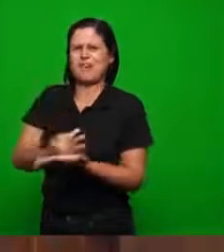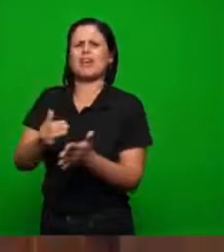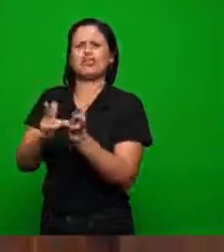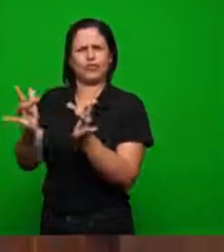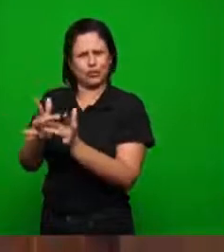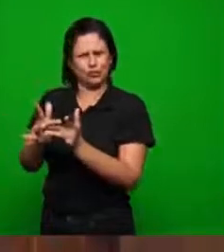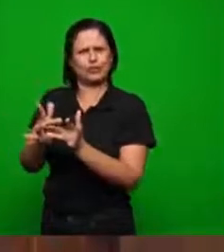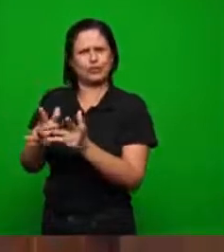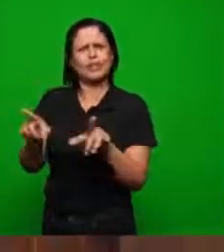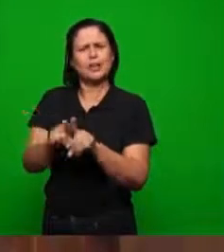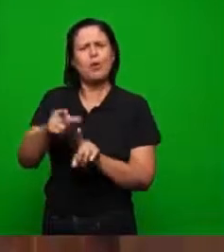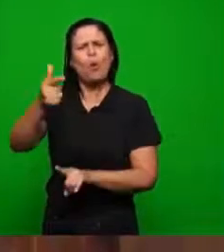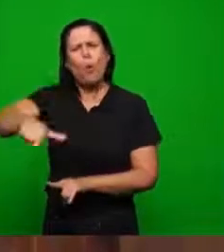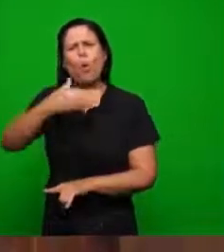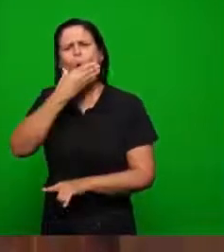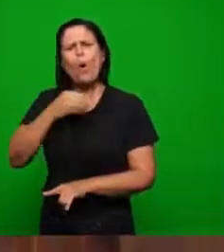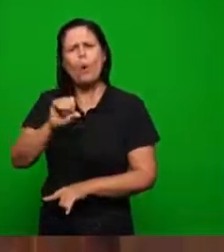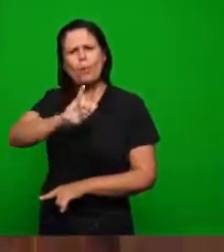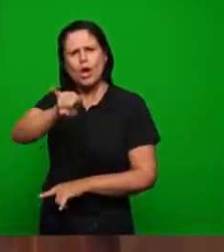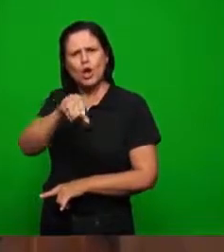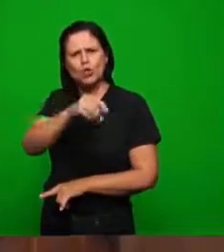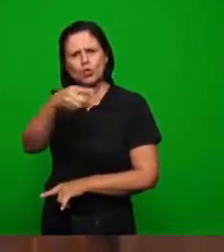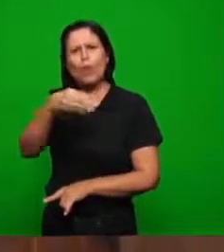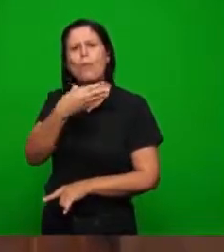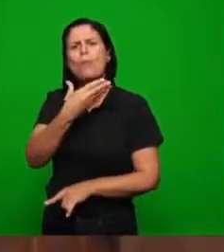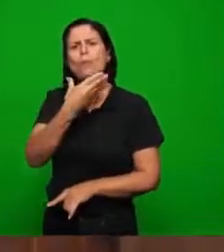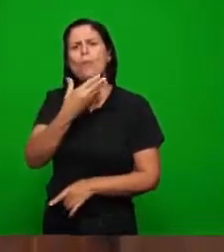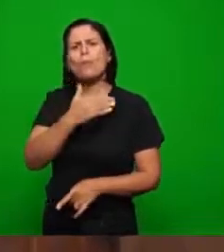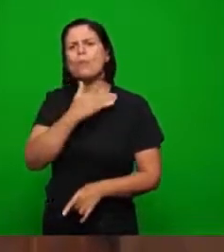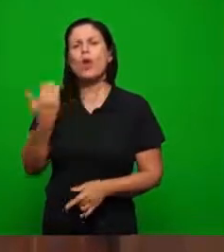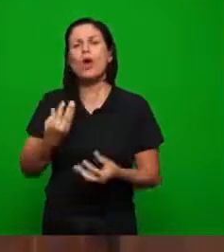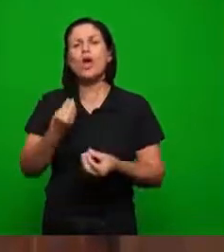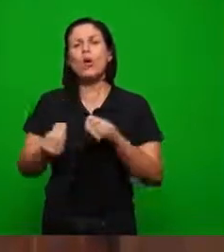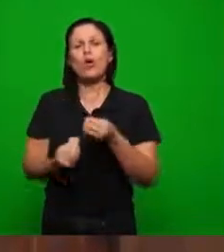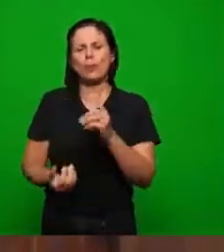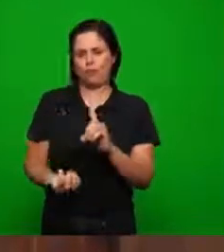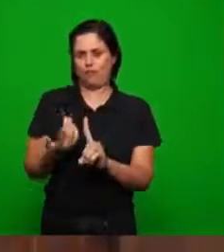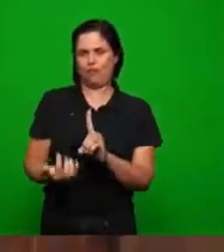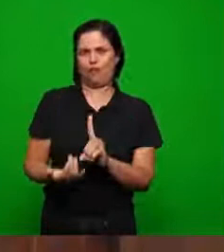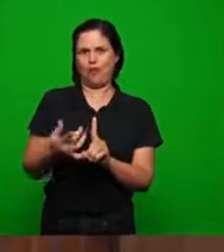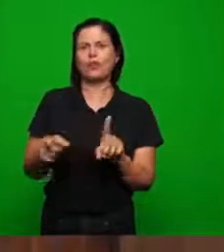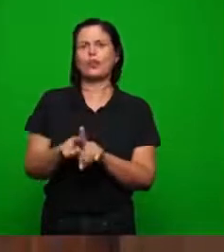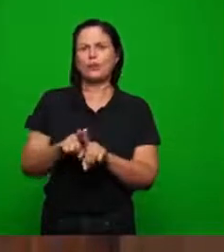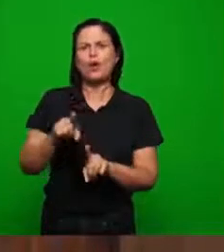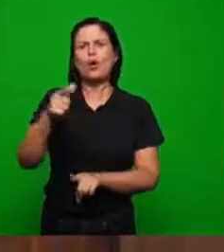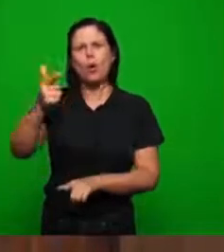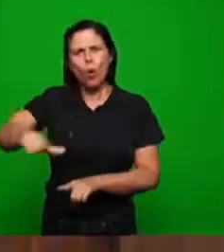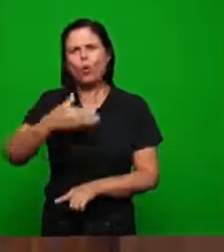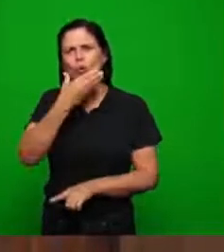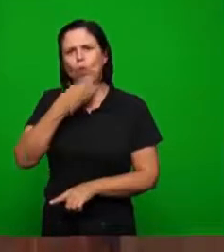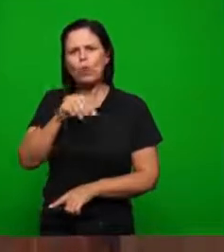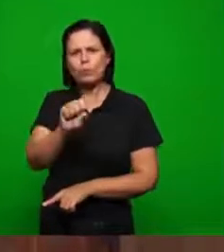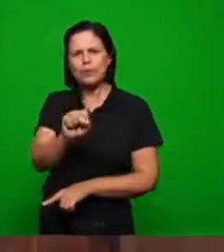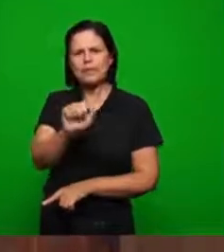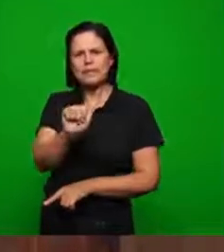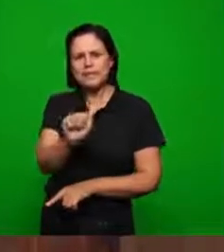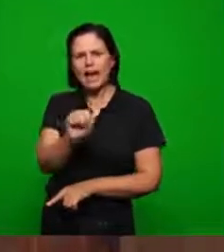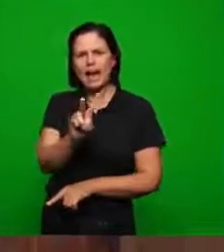que viveram, João Hus, morto na fogueira, Savonarola, em Florença, também foi levado à fogueira,